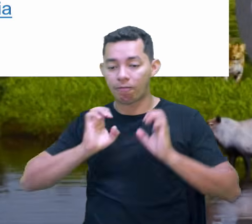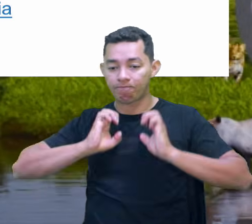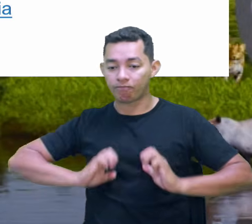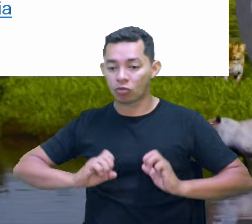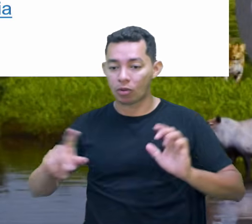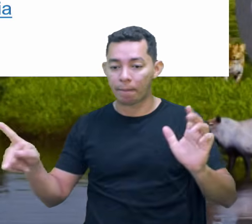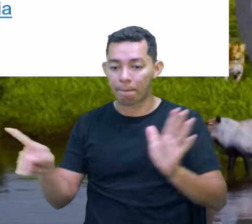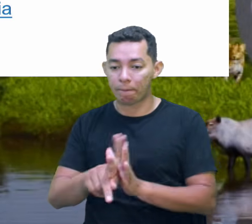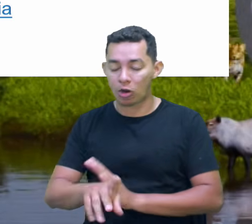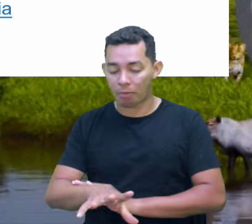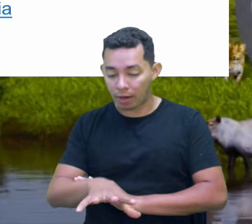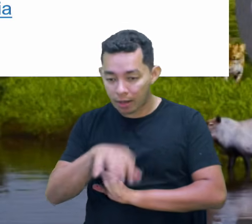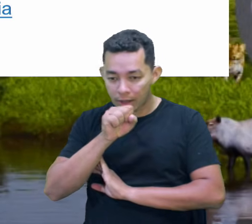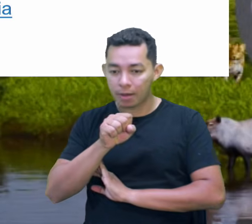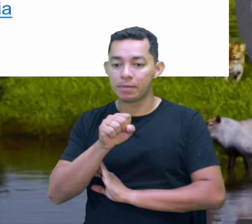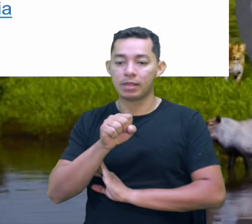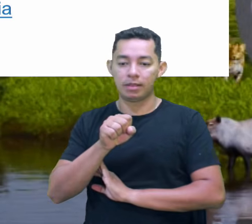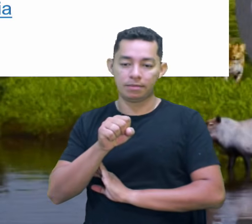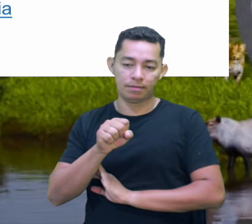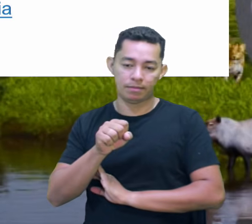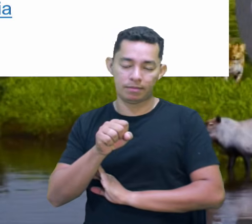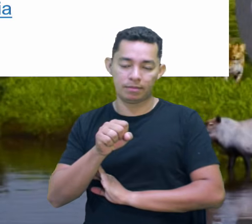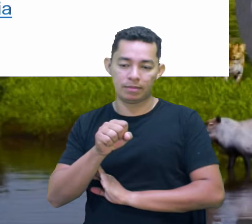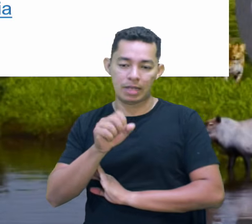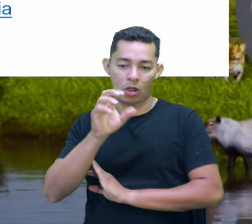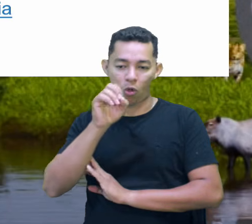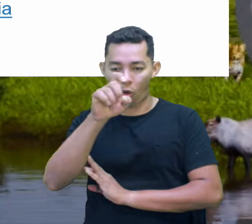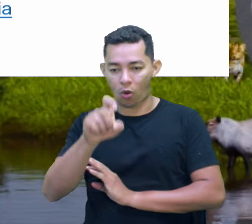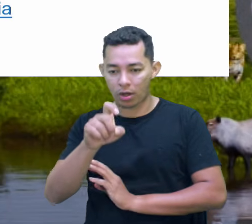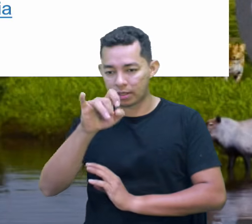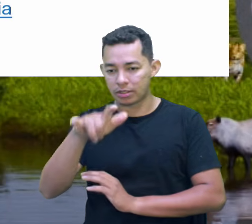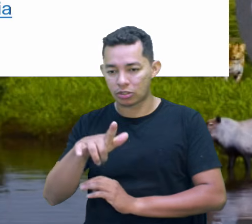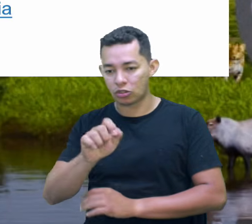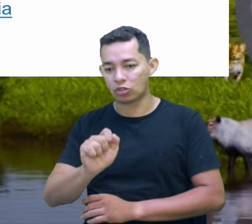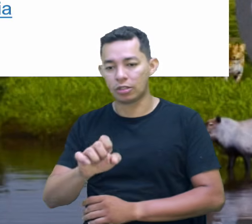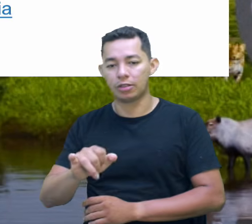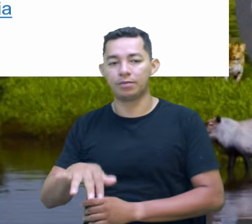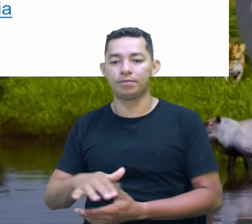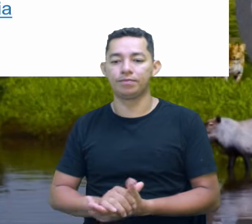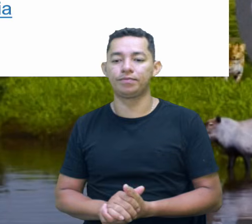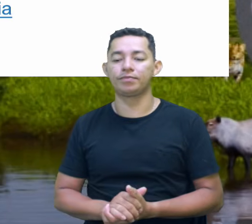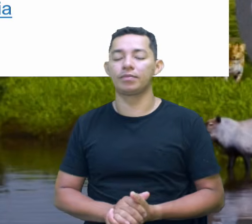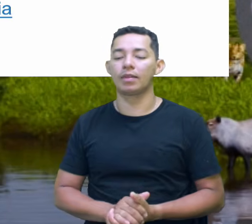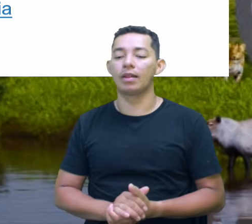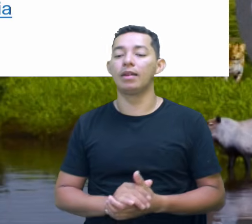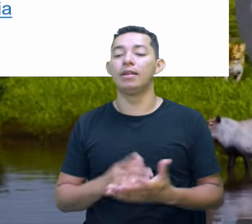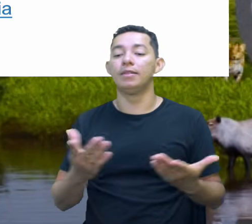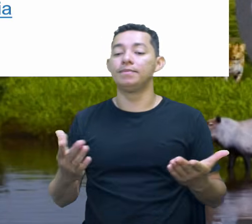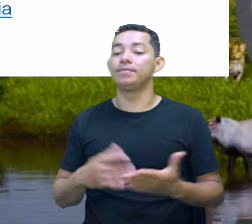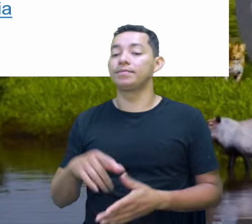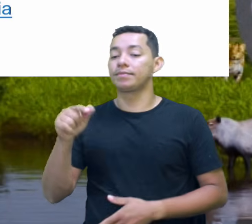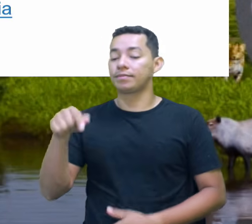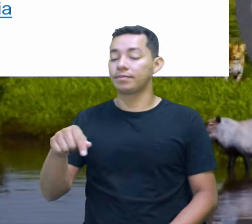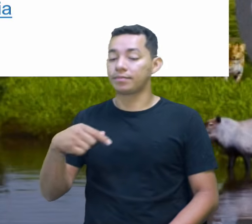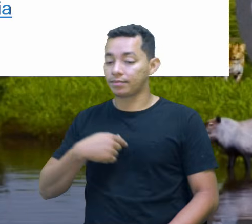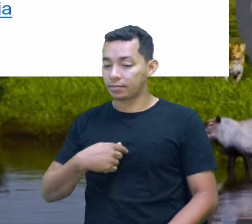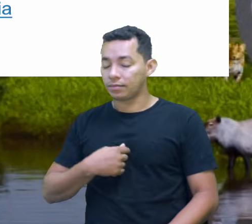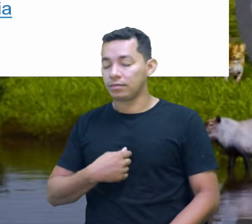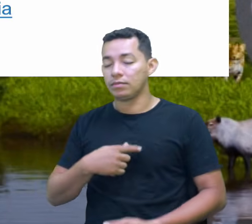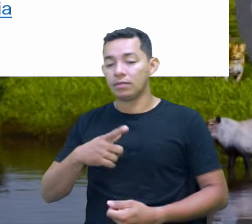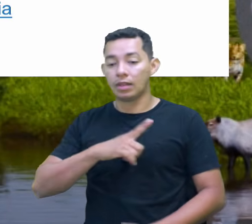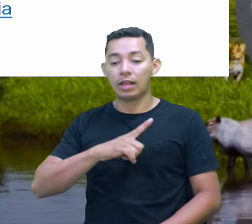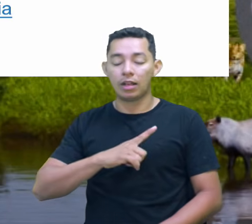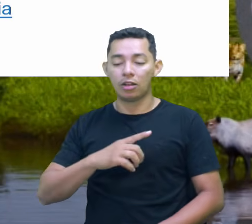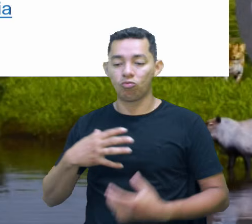do ar, através da respiração. O mecanismo para isso, no caso, são os nossos pulmões, que fazem essas trocas gasosas